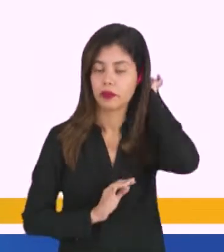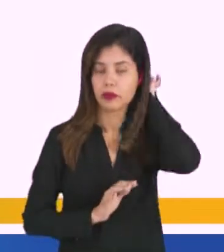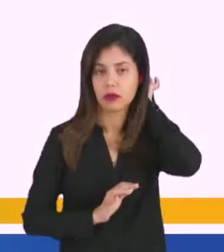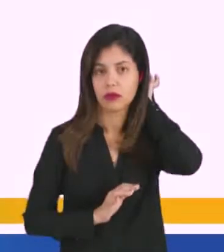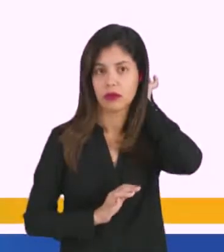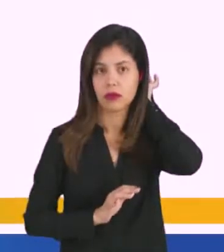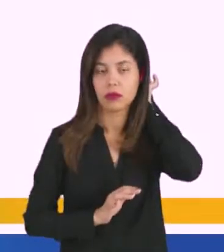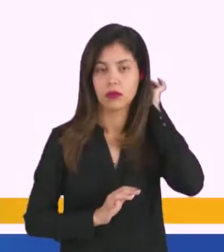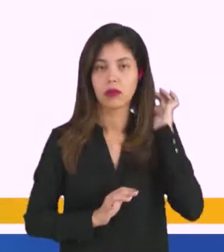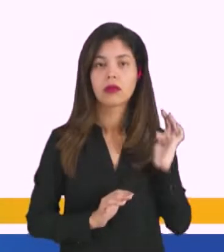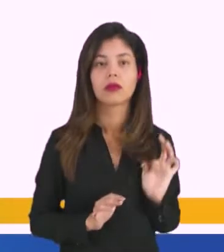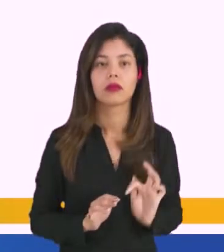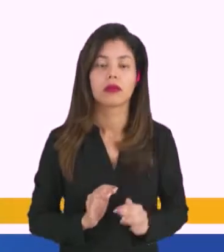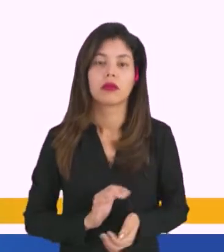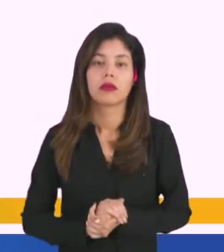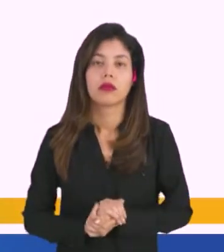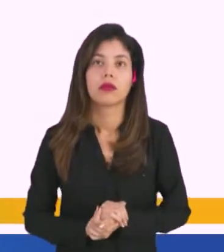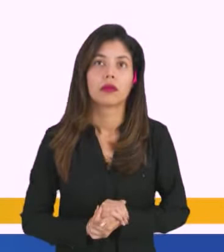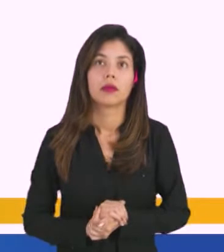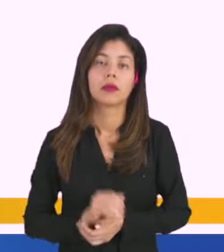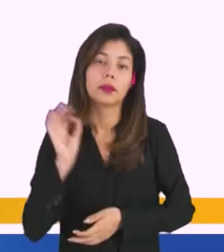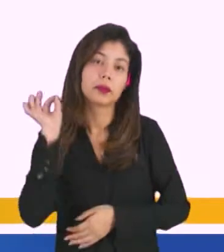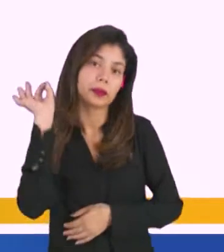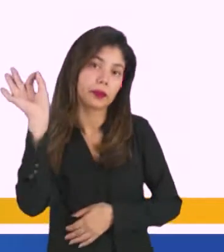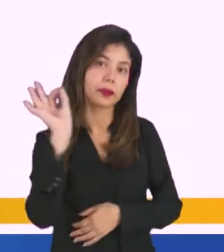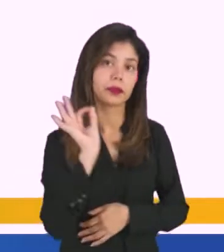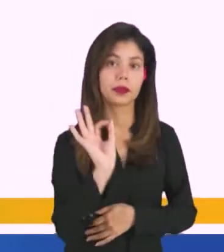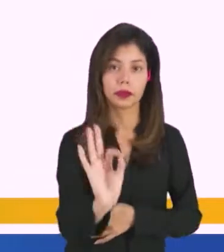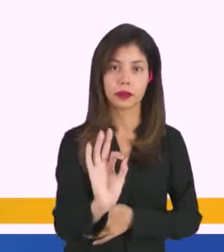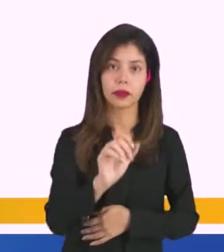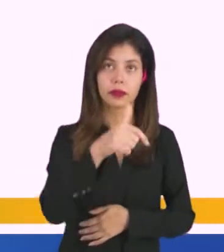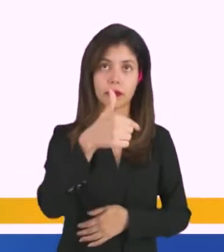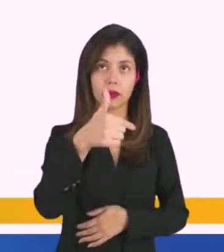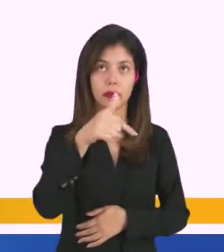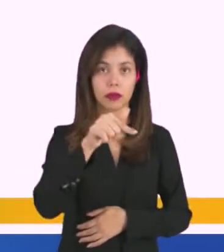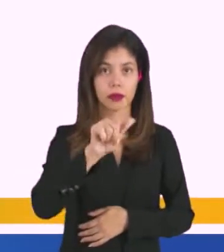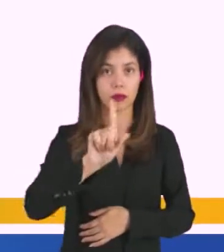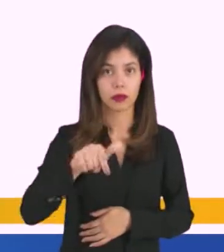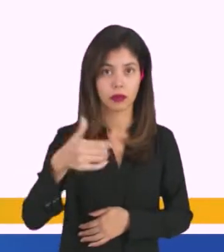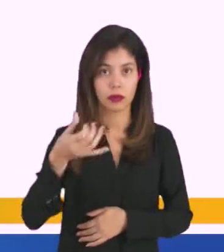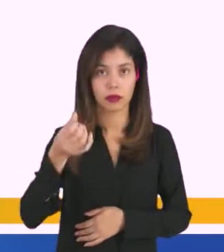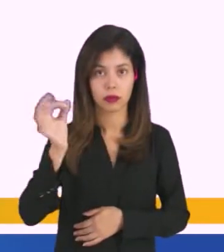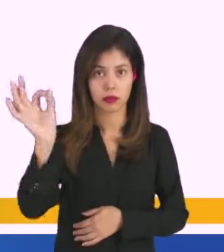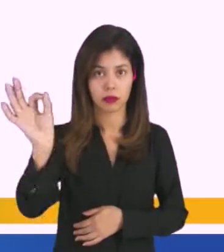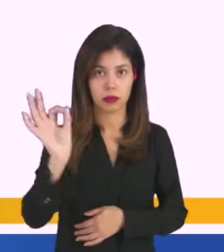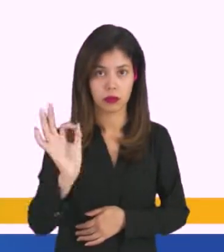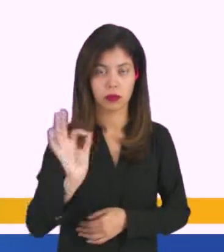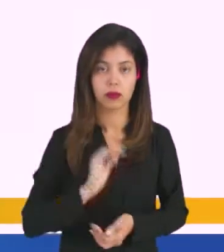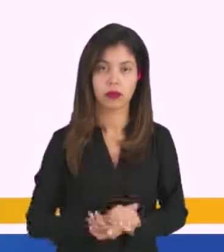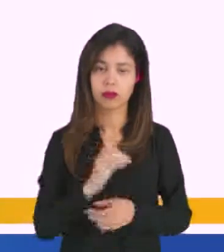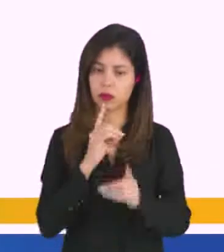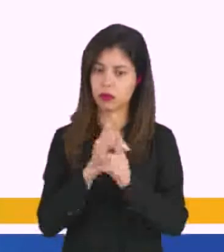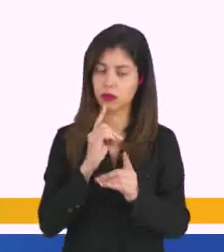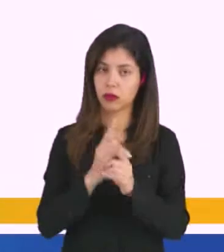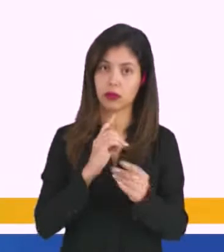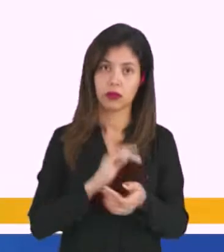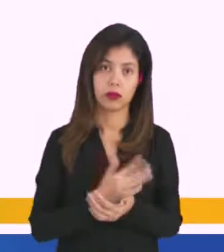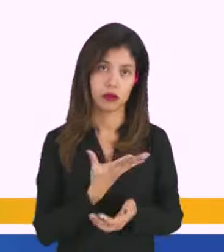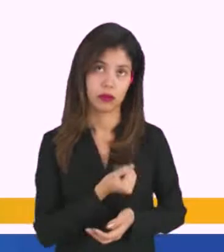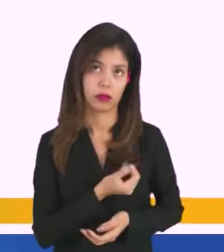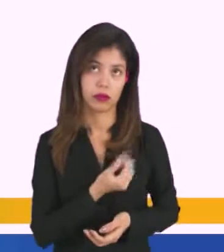0,176, que em percentual, né, vai dar 17,6%. Para encontrarmos, então, esse número